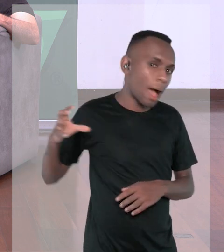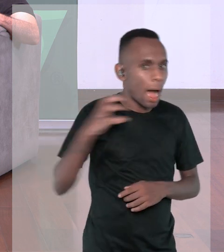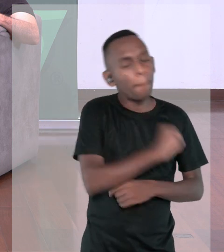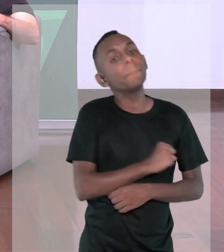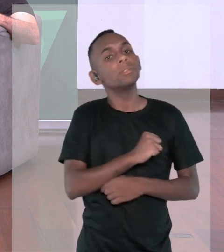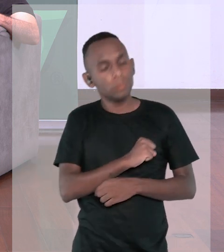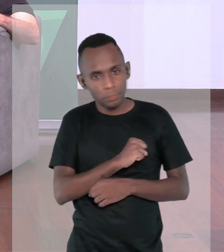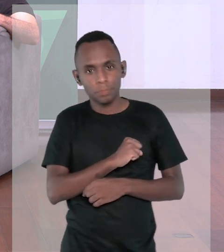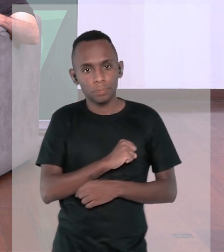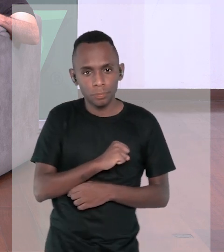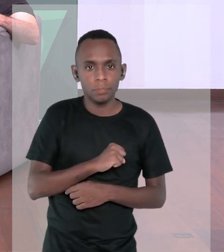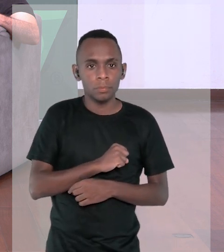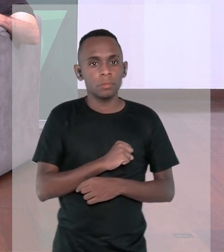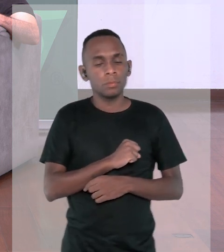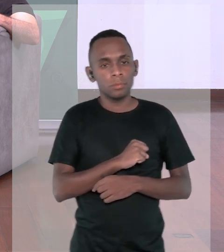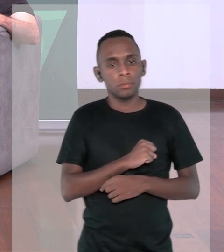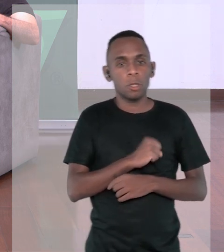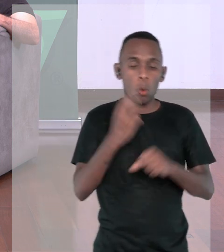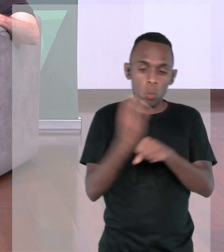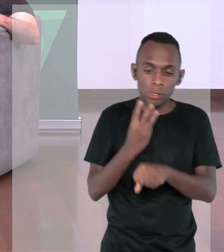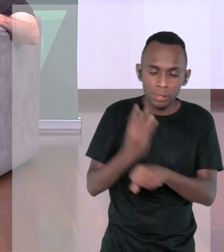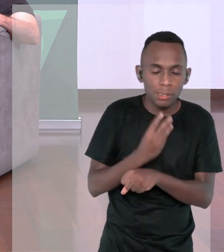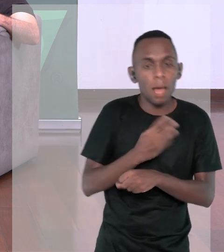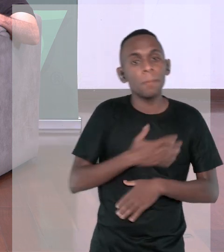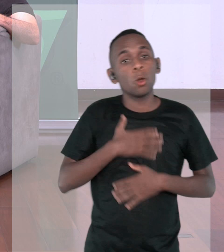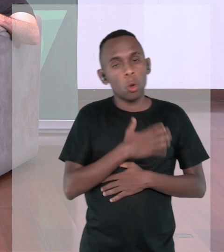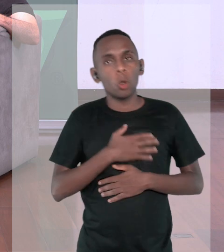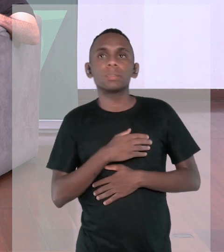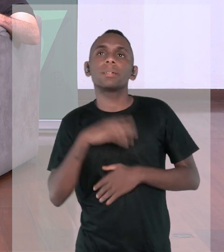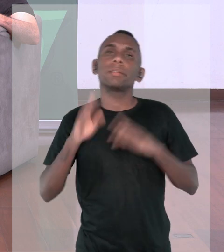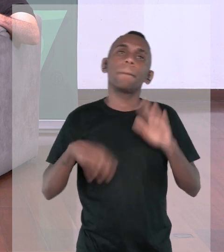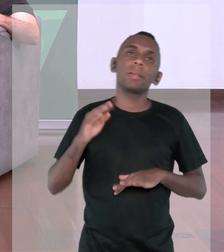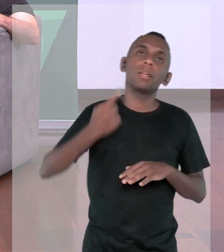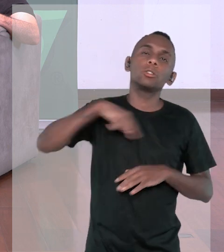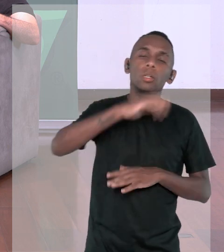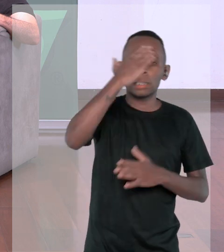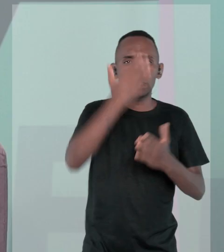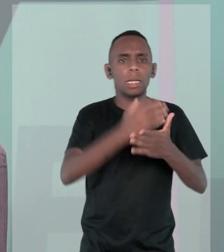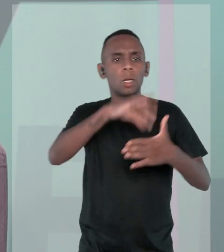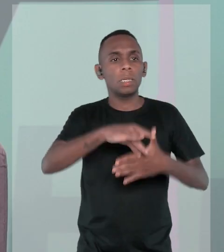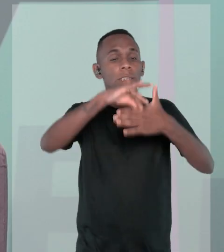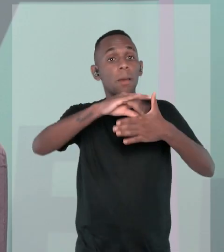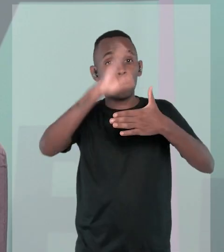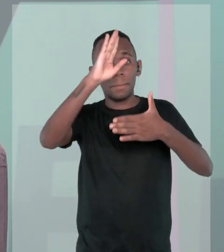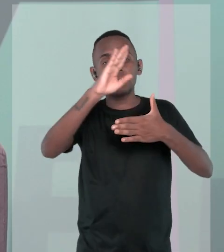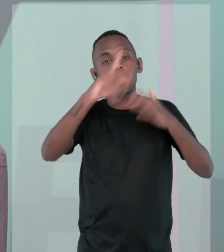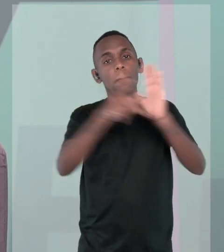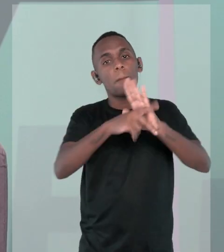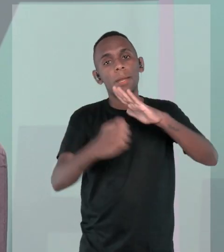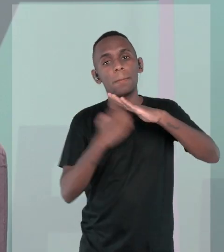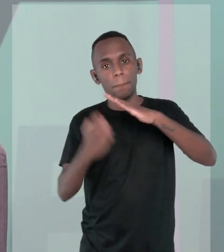gosta do WhatsApp. Então, de vez em quando, o que a gente defende é liderança principal para a